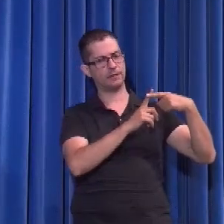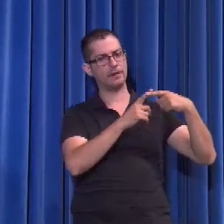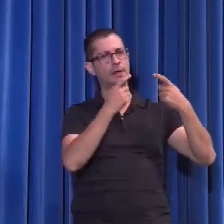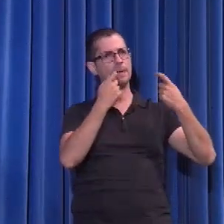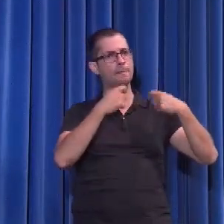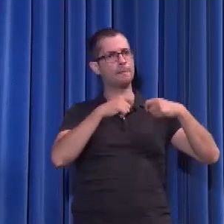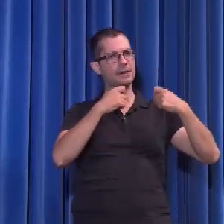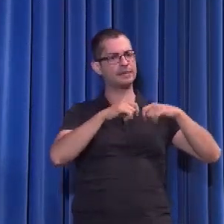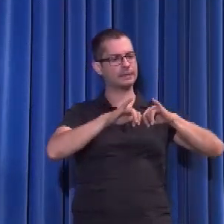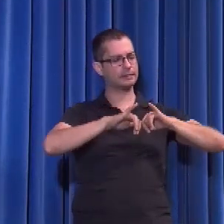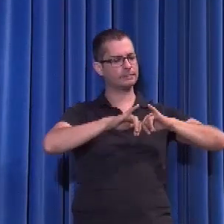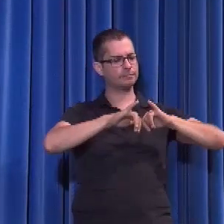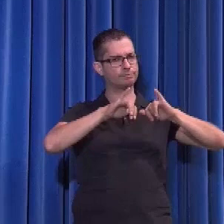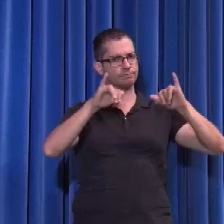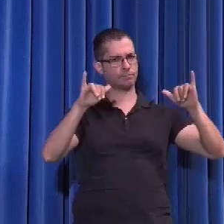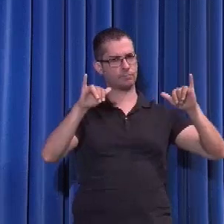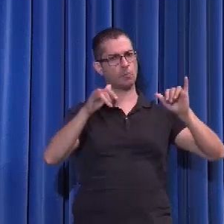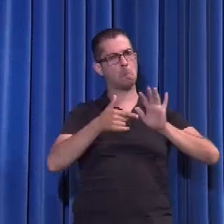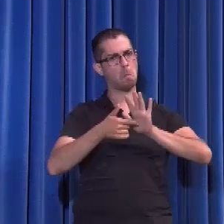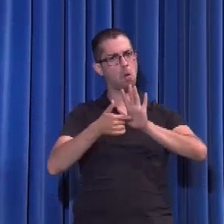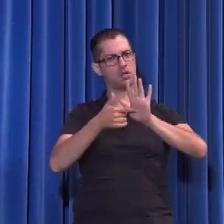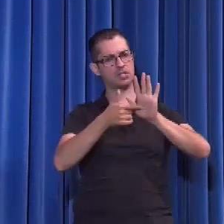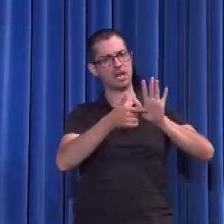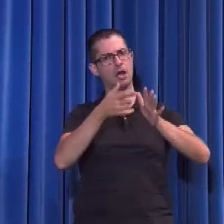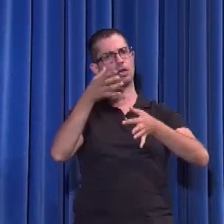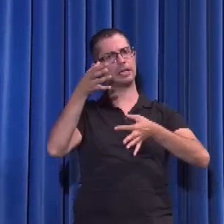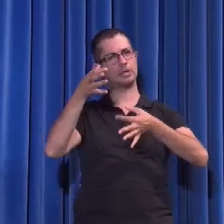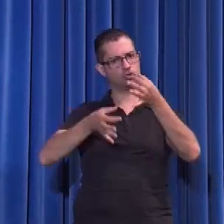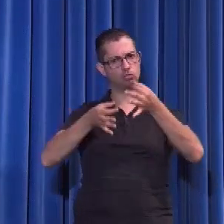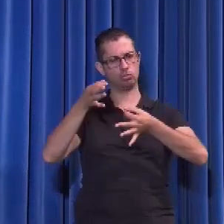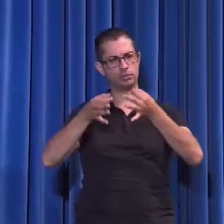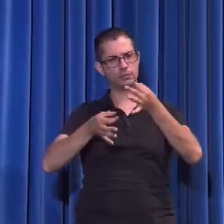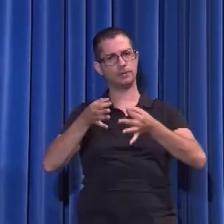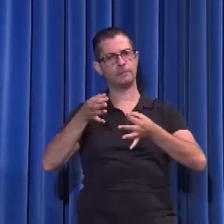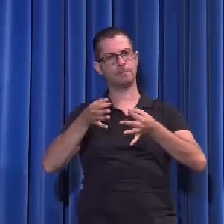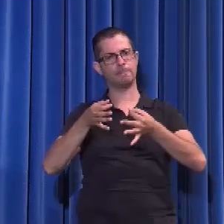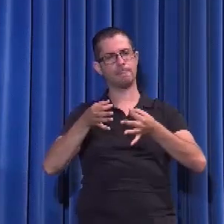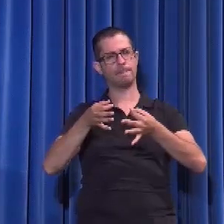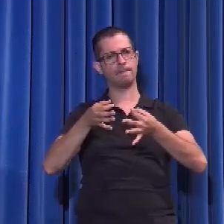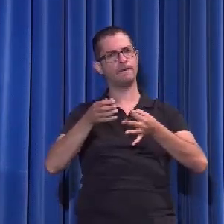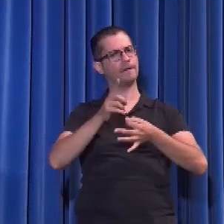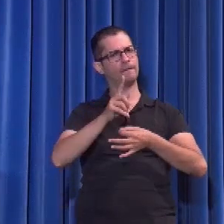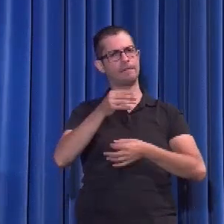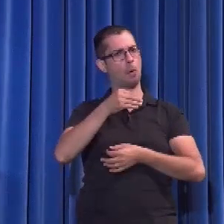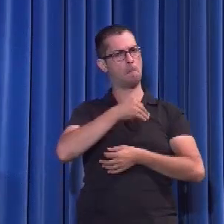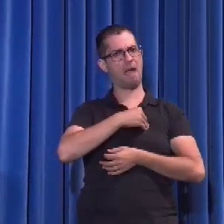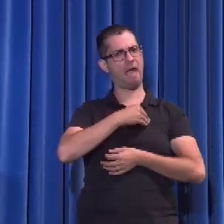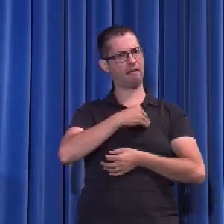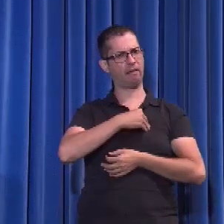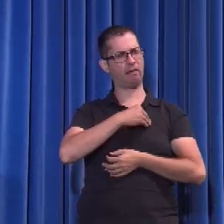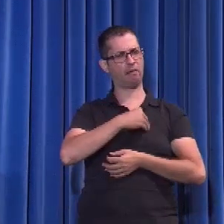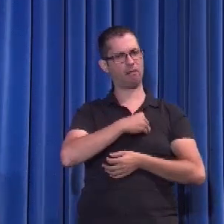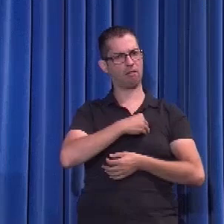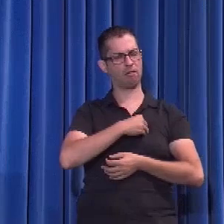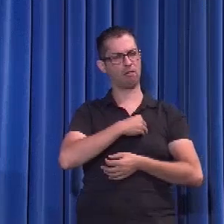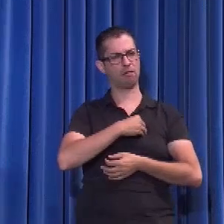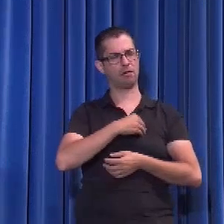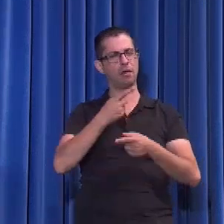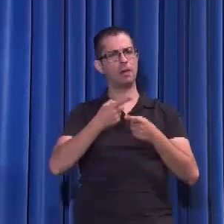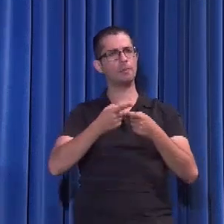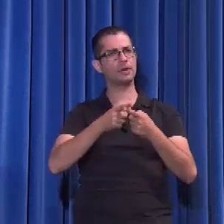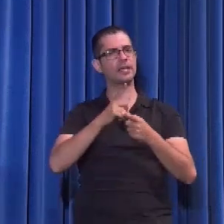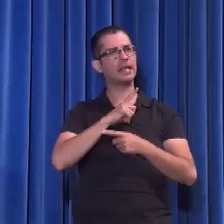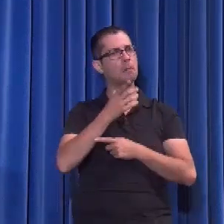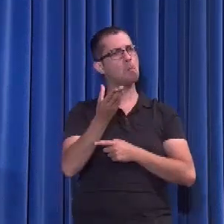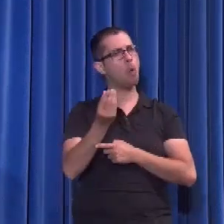a sobriedade, gente, como é justo, e não pequem, porque muitos ainda não